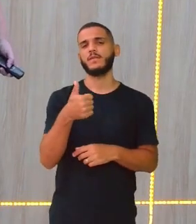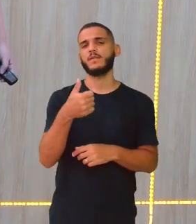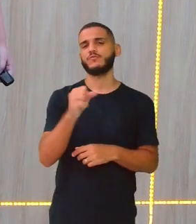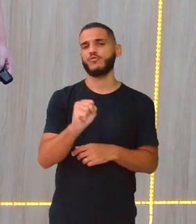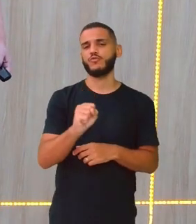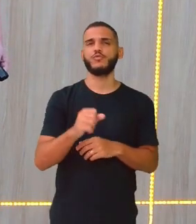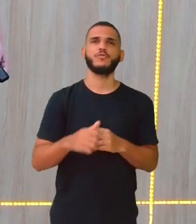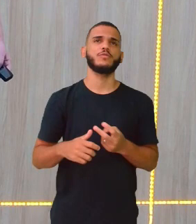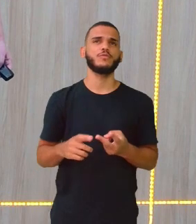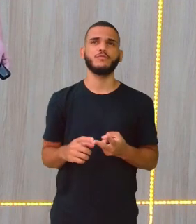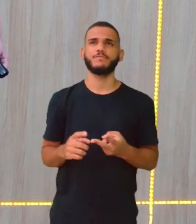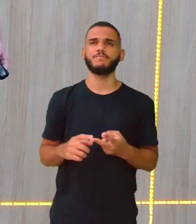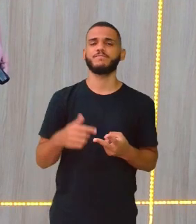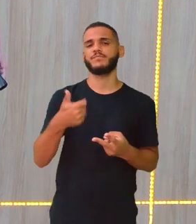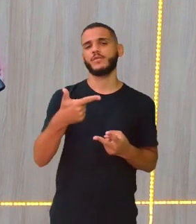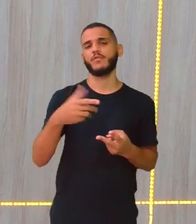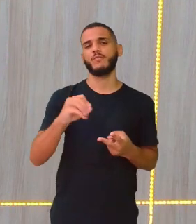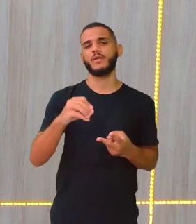2018,